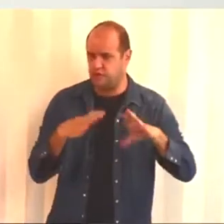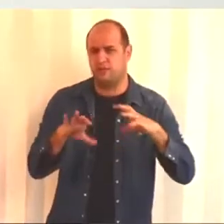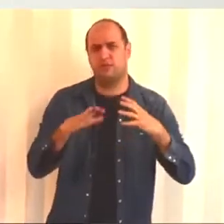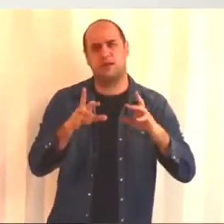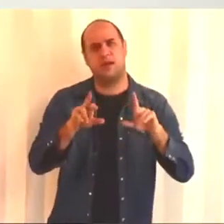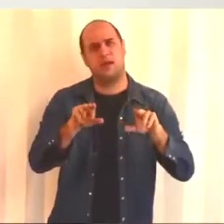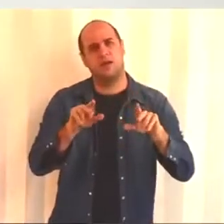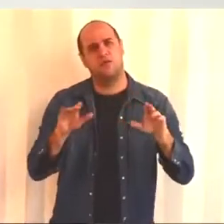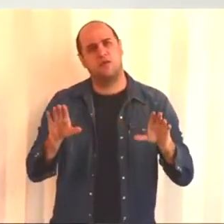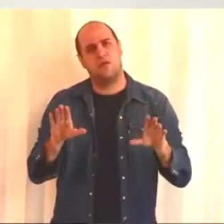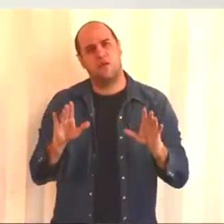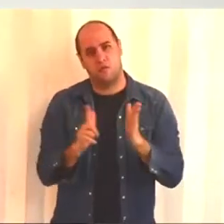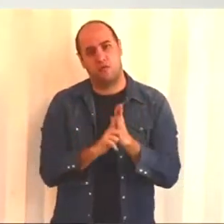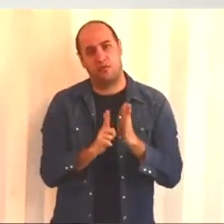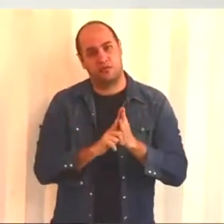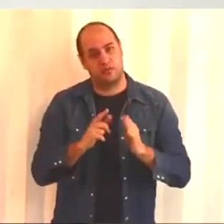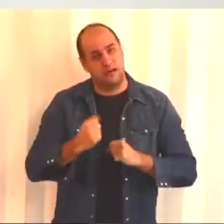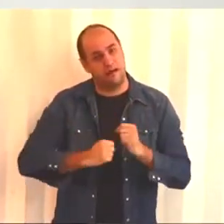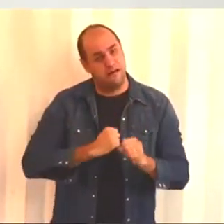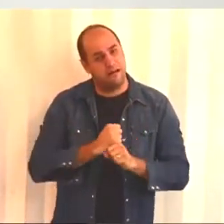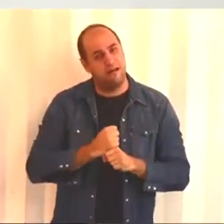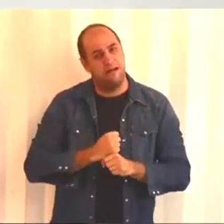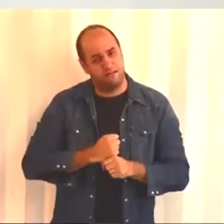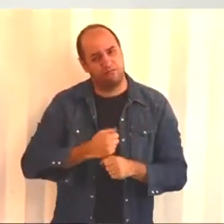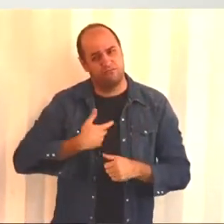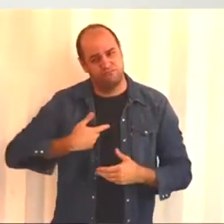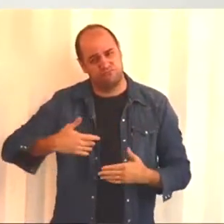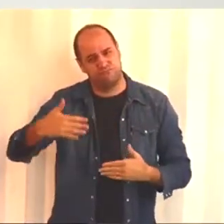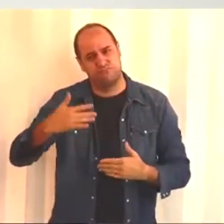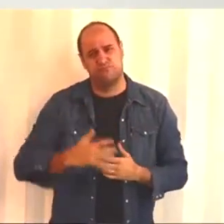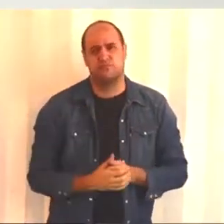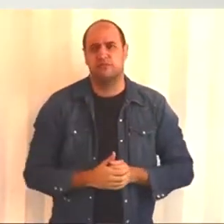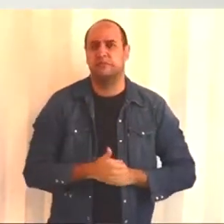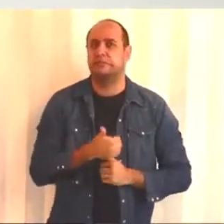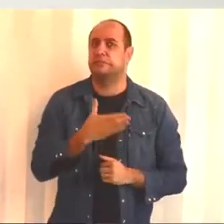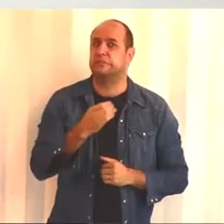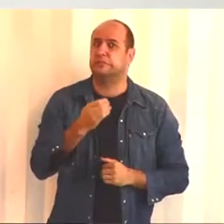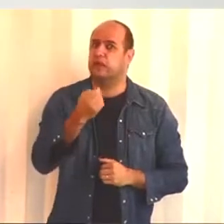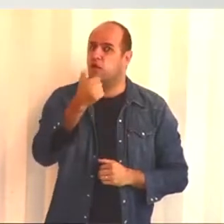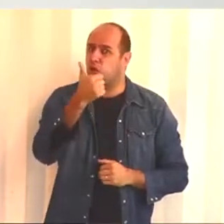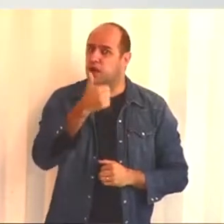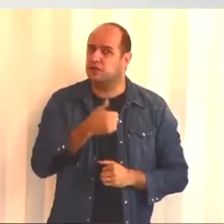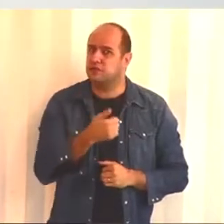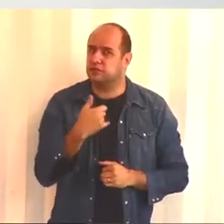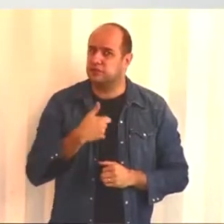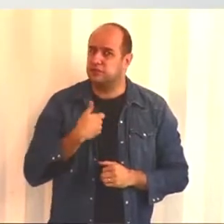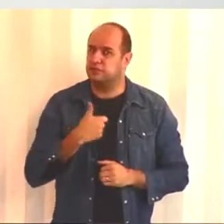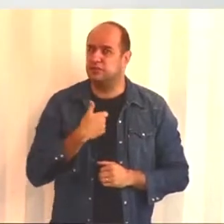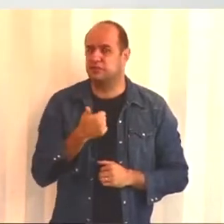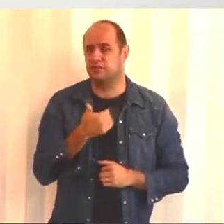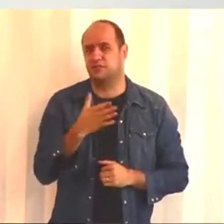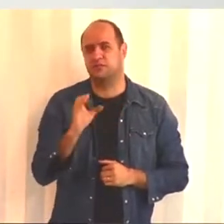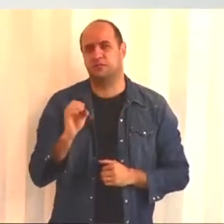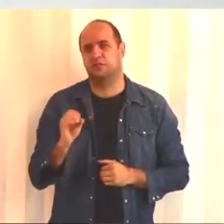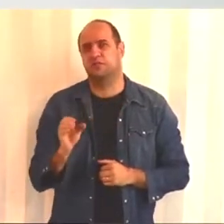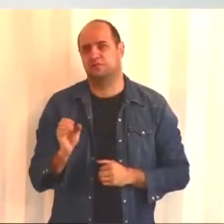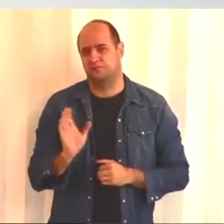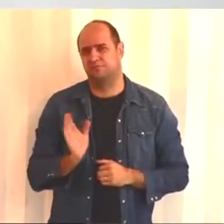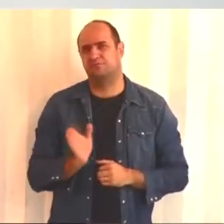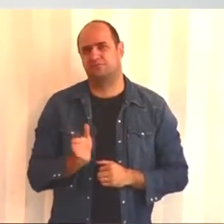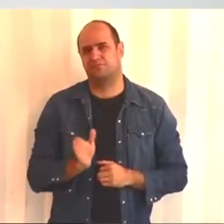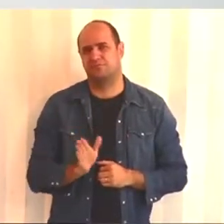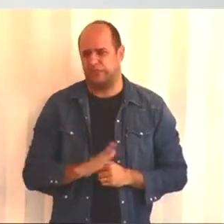Presbiteriana da Lapa tem feito ao longo desses anos. Há quase 100 anos essa igreja serve ao Senhor assim, desde as